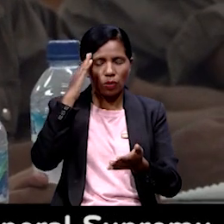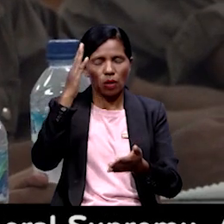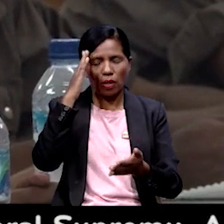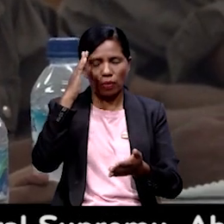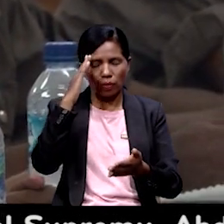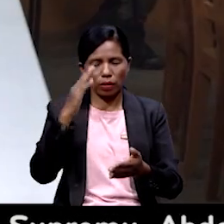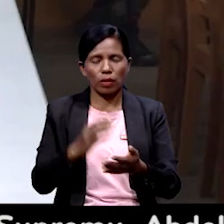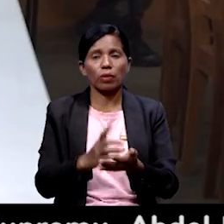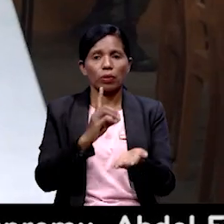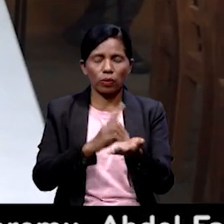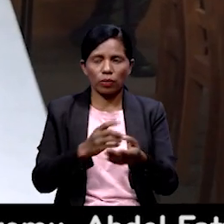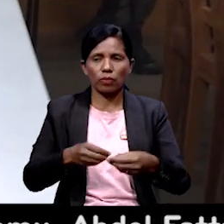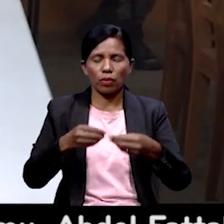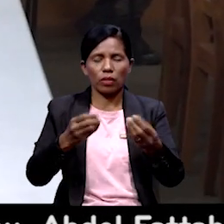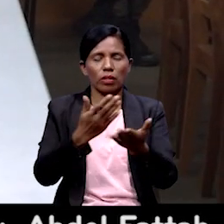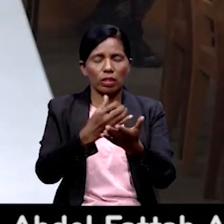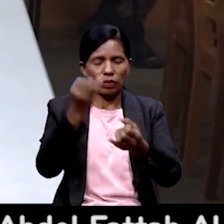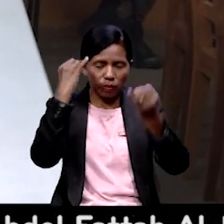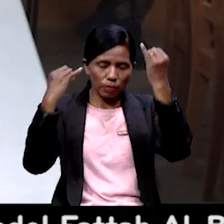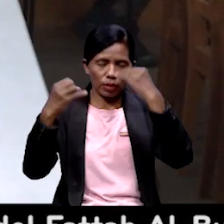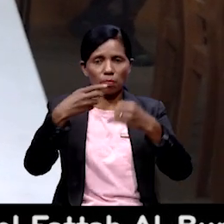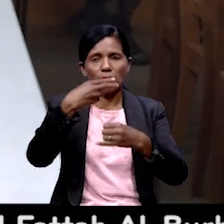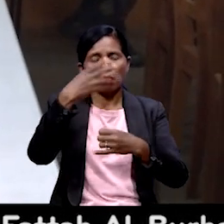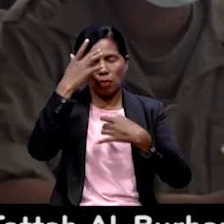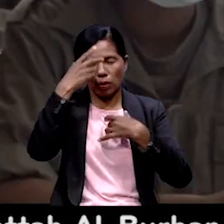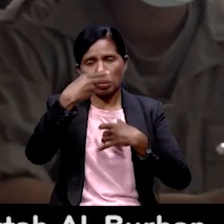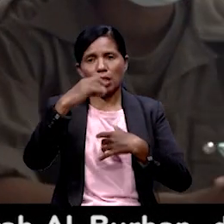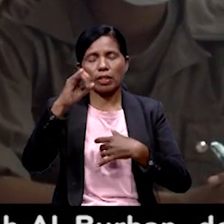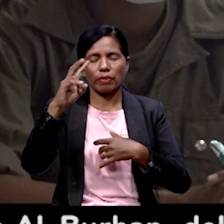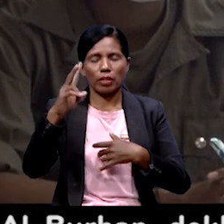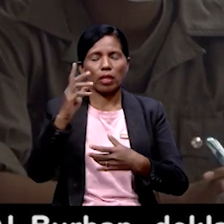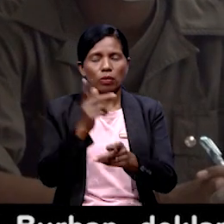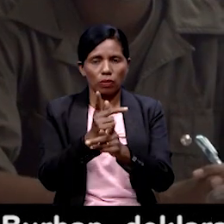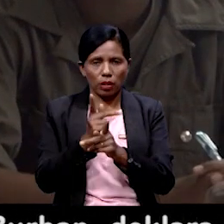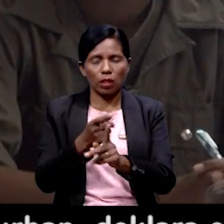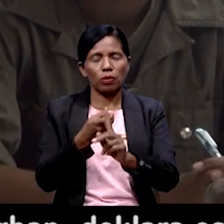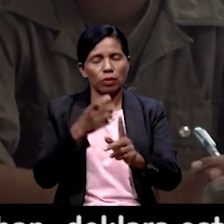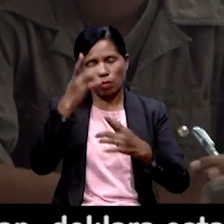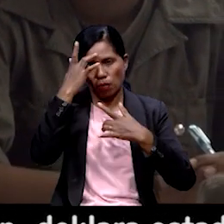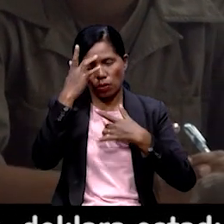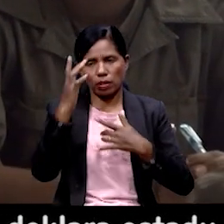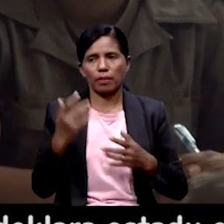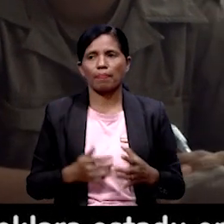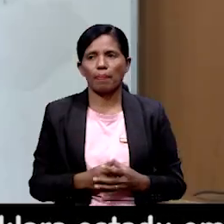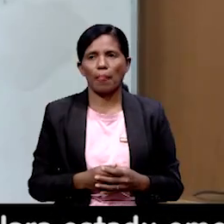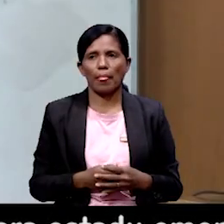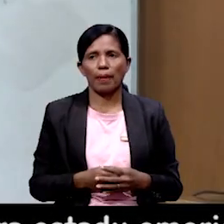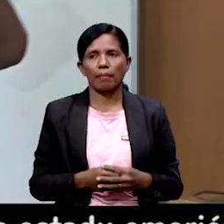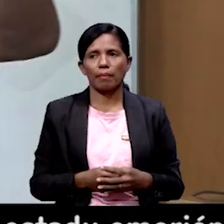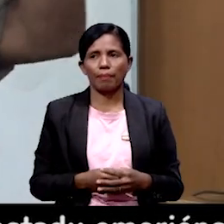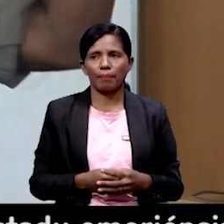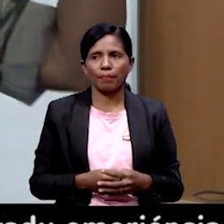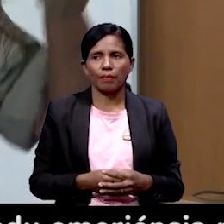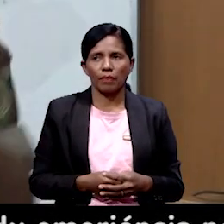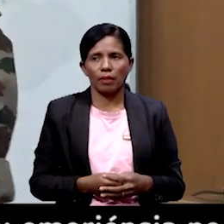foona sensibilização bahaga ivesida, nune ebele prevene ang husi moras refere. Militar, minha vida e